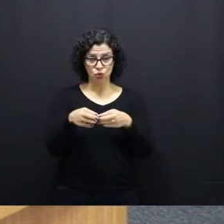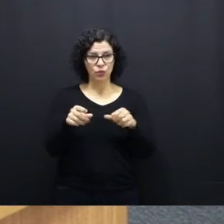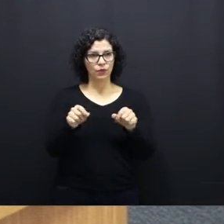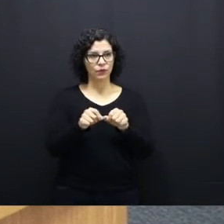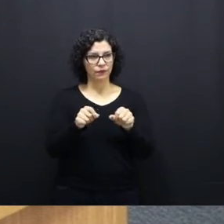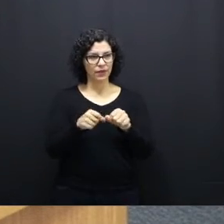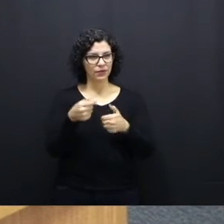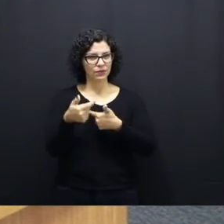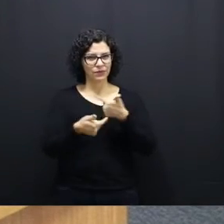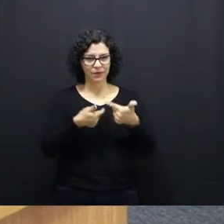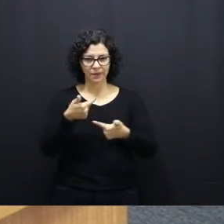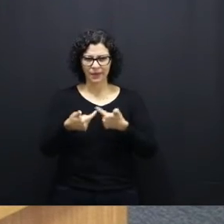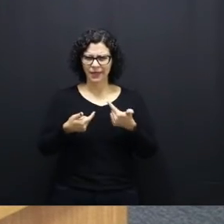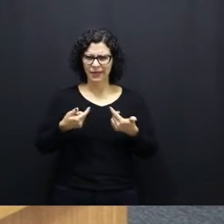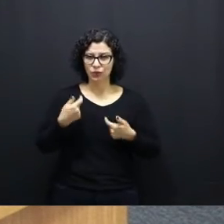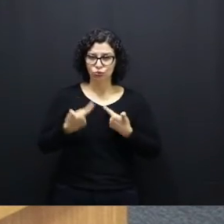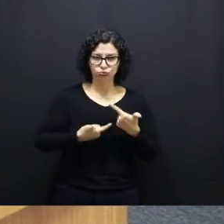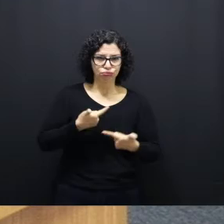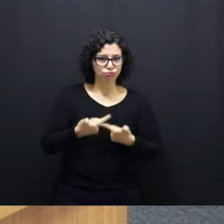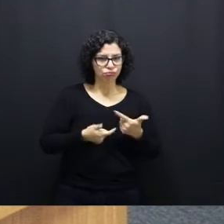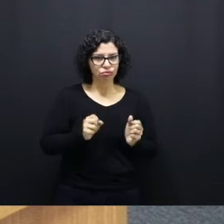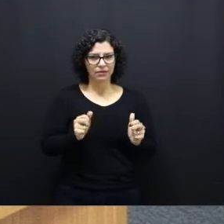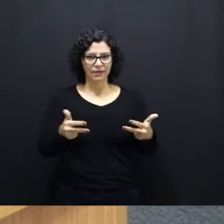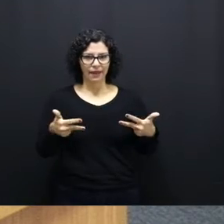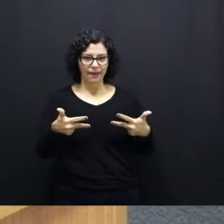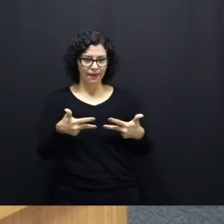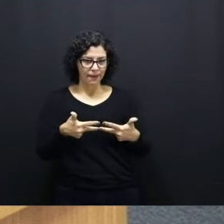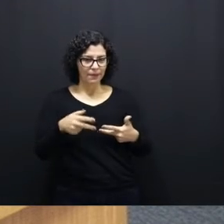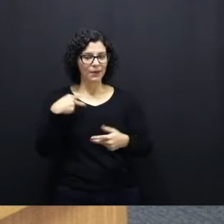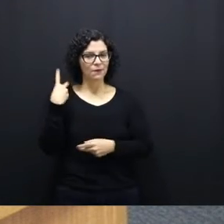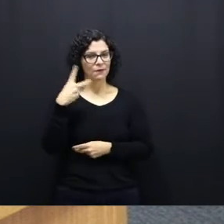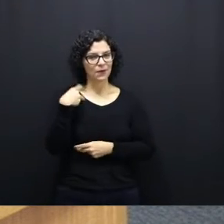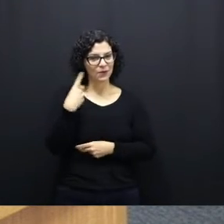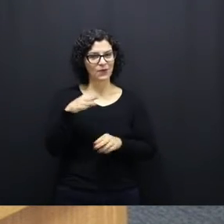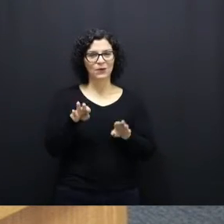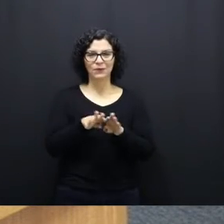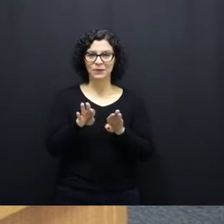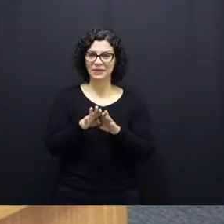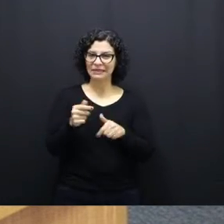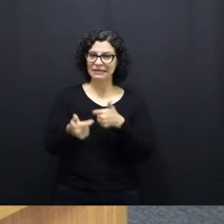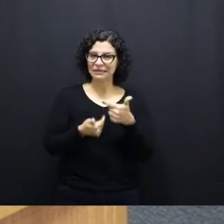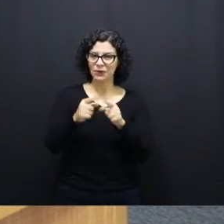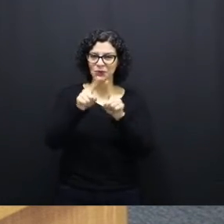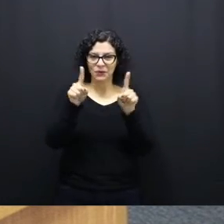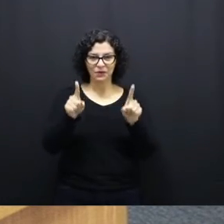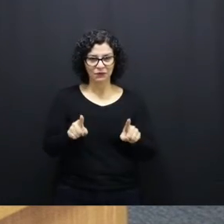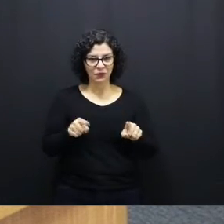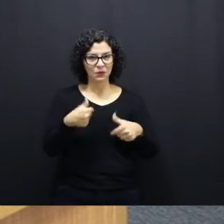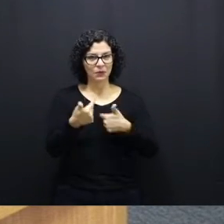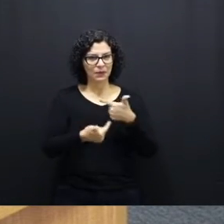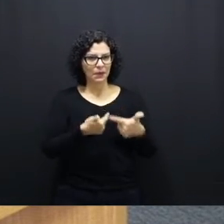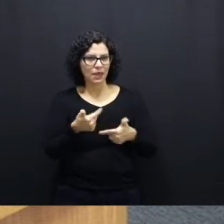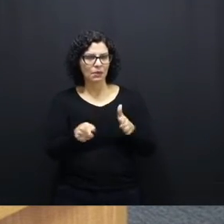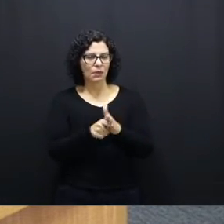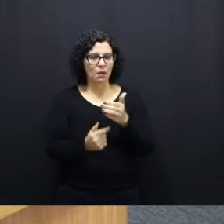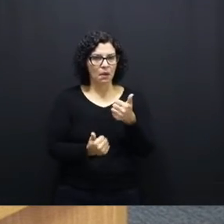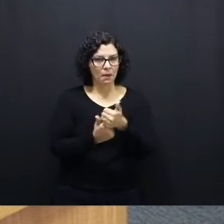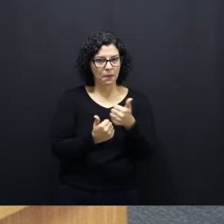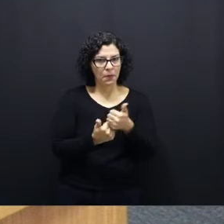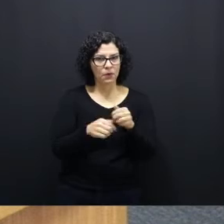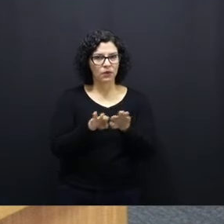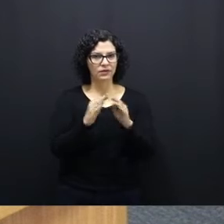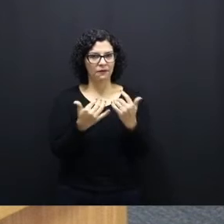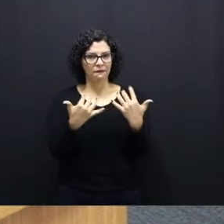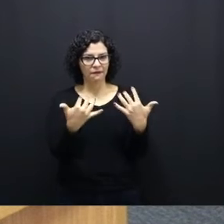fez um trabalho enorme a equipe da Câmara de Vereadores aqui que trabalha aqui da na parte de auxílio